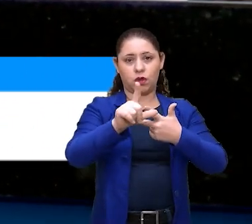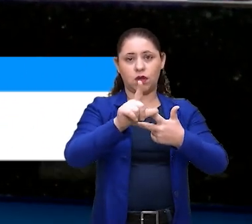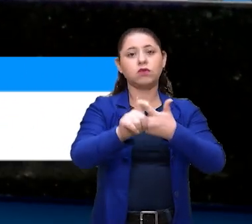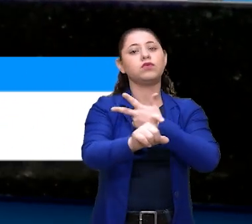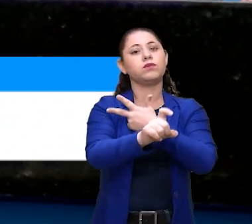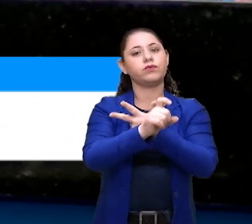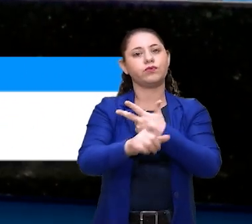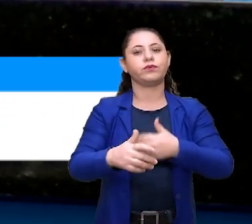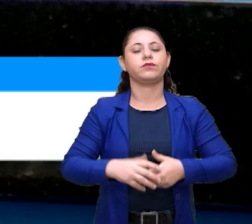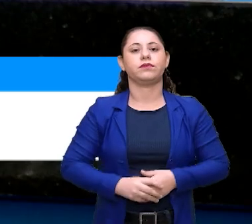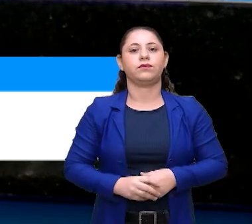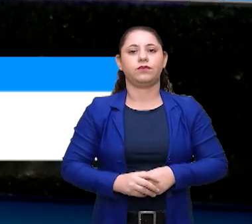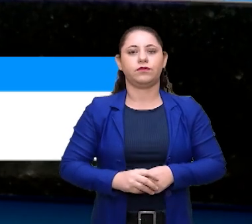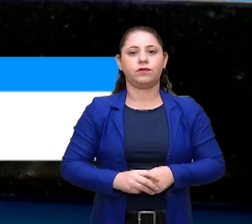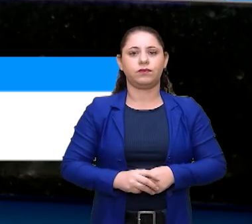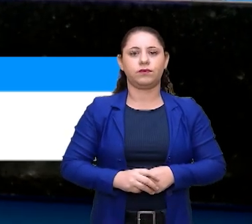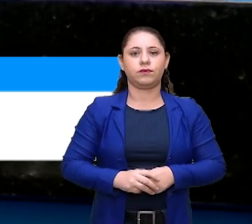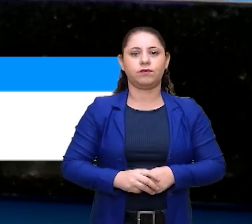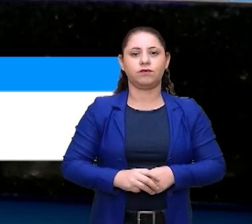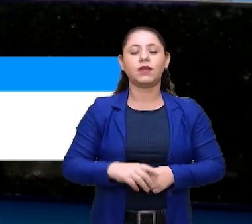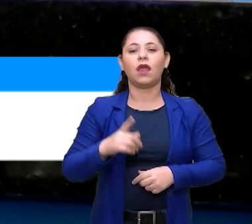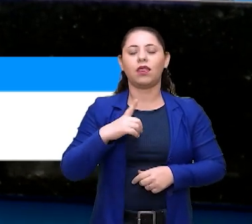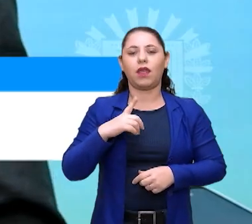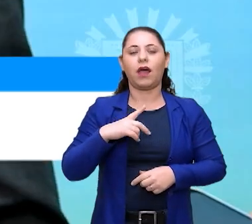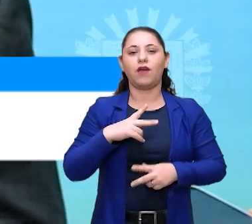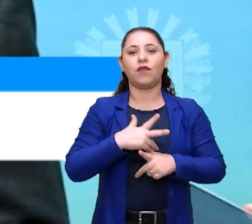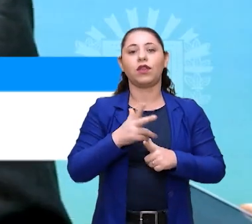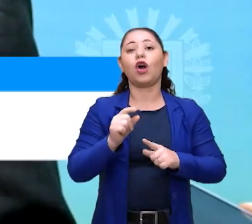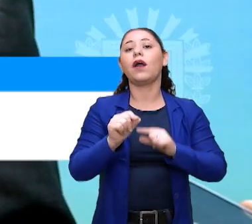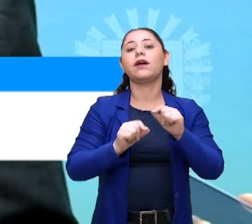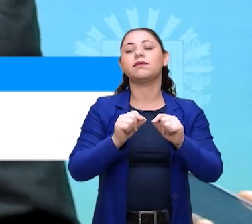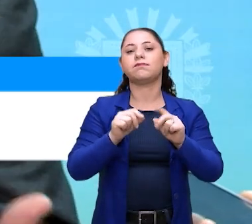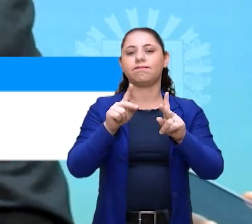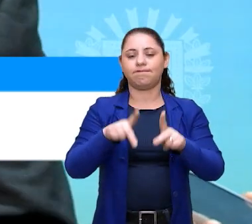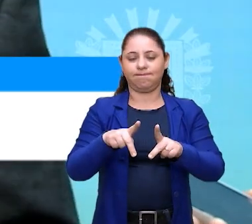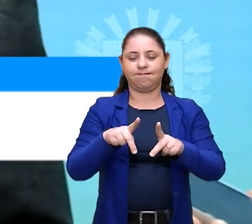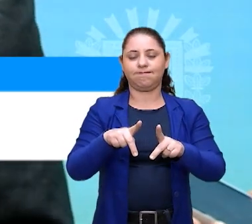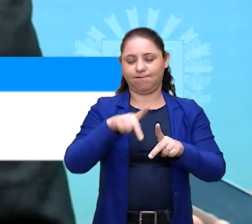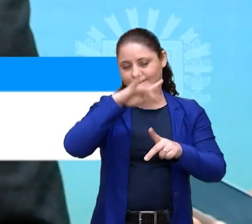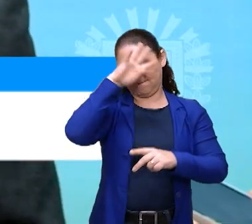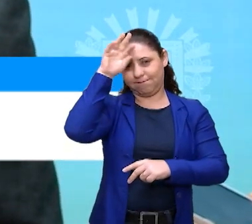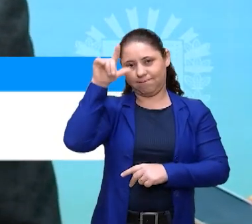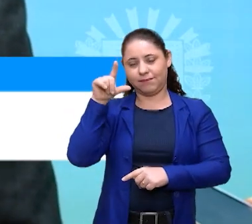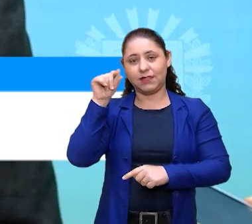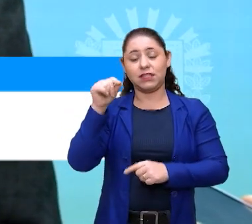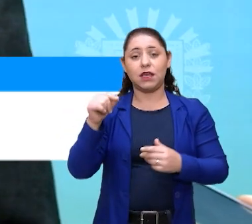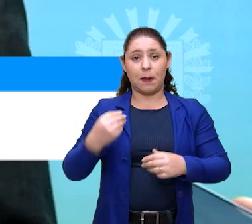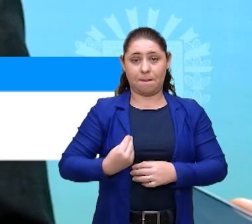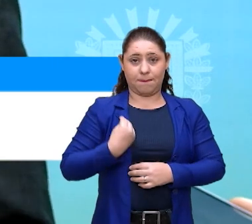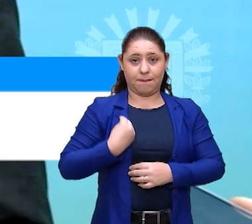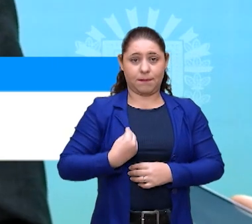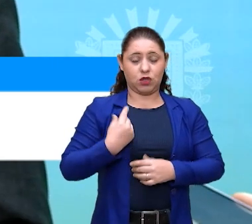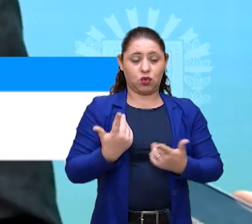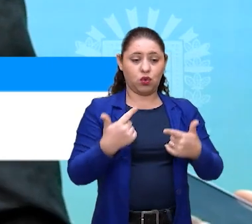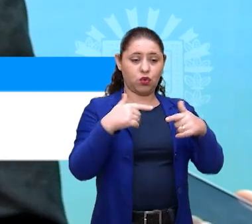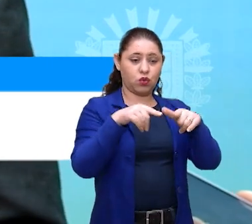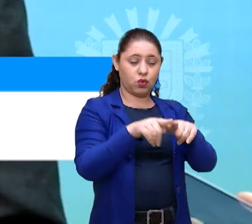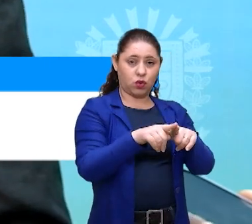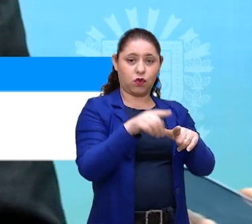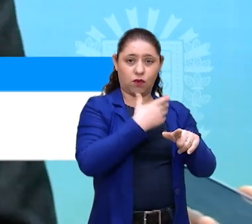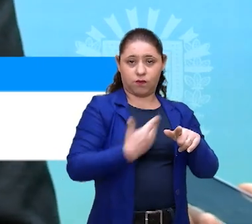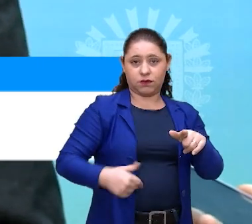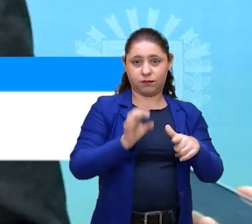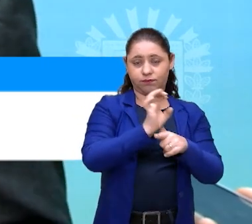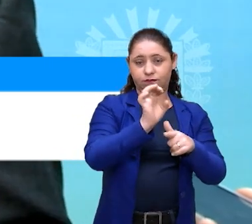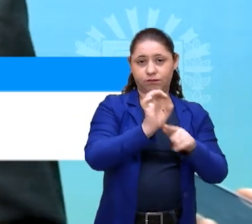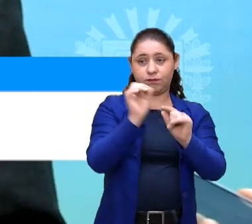do Legislativo com o Executivo. Quem sai ganhando são a população de Mato Grosso do Sul, nessa